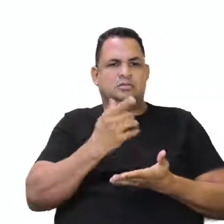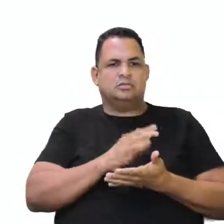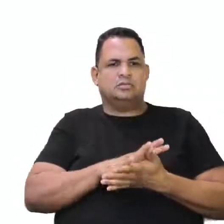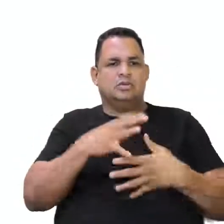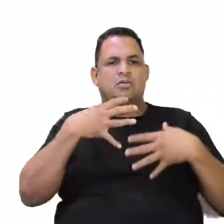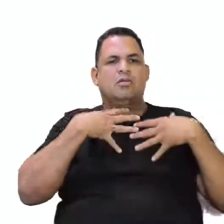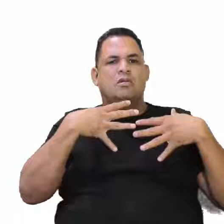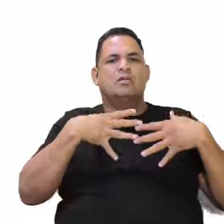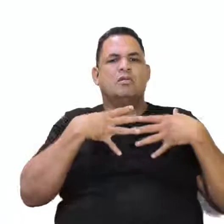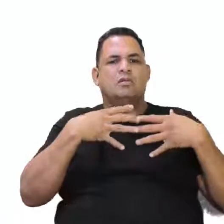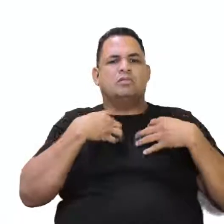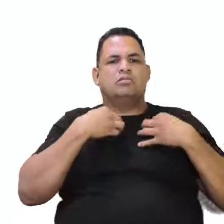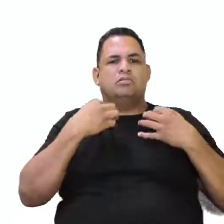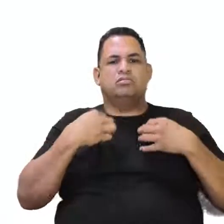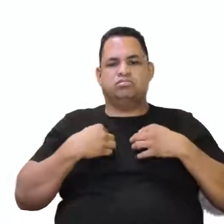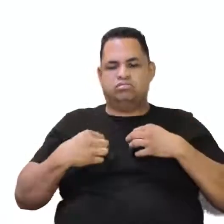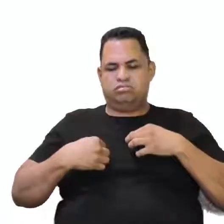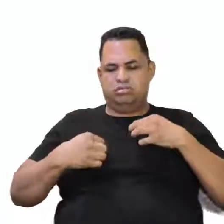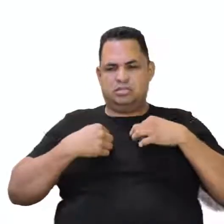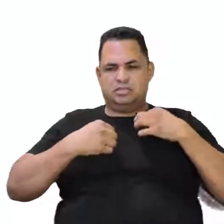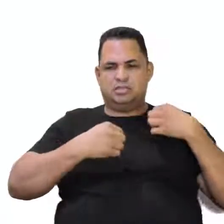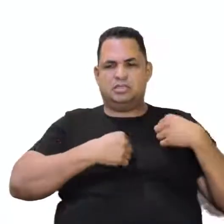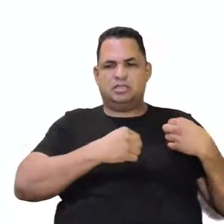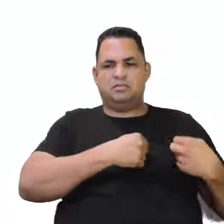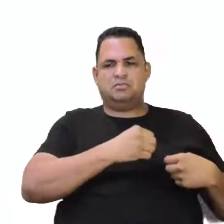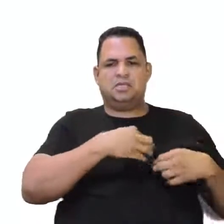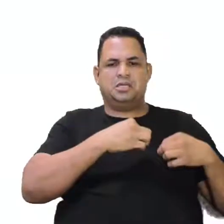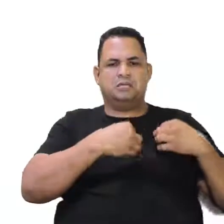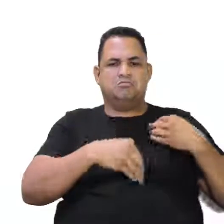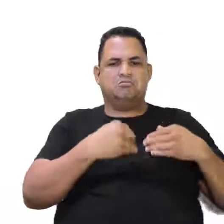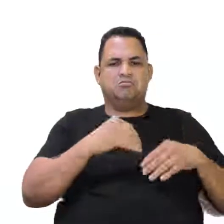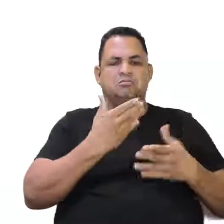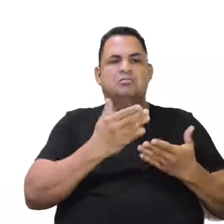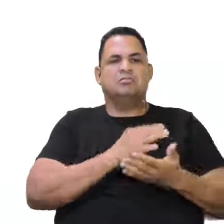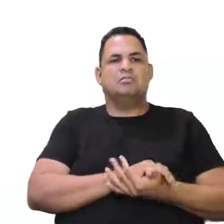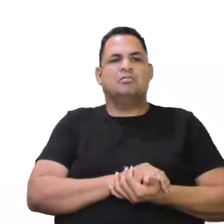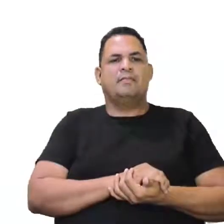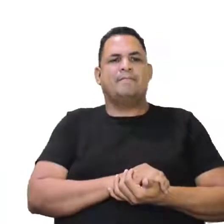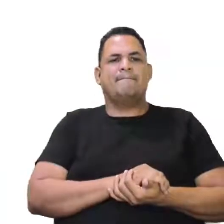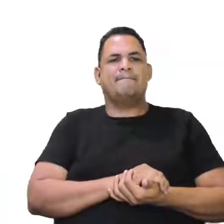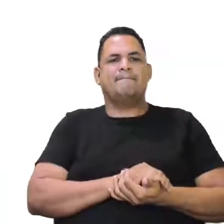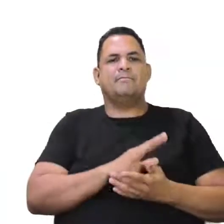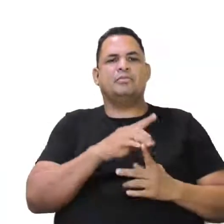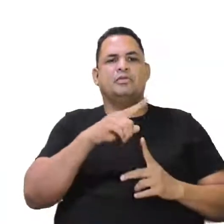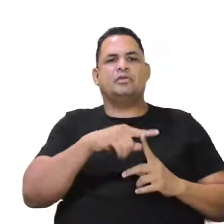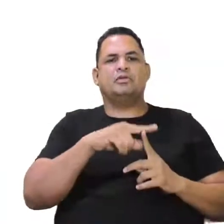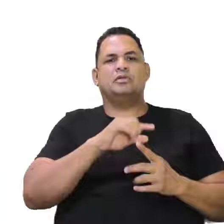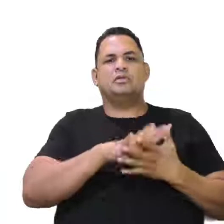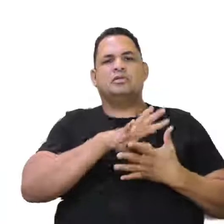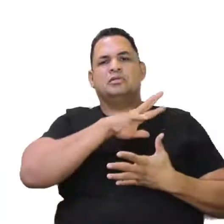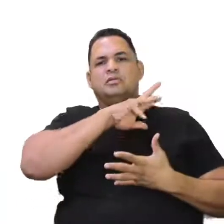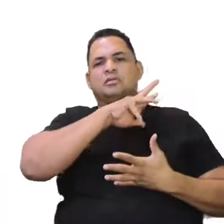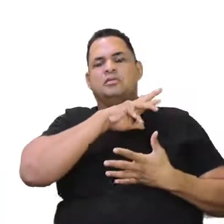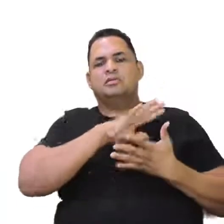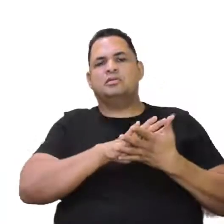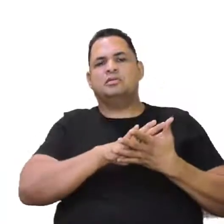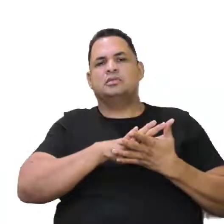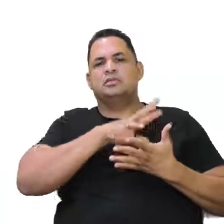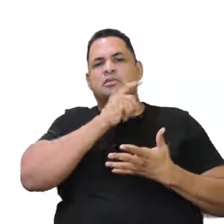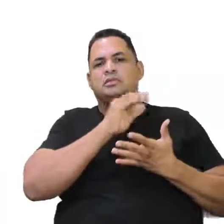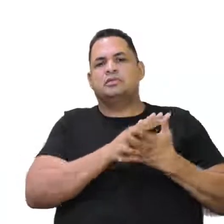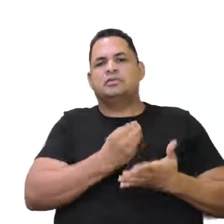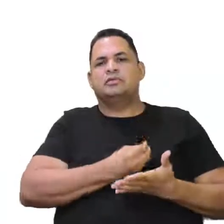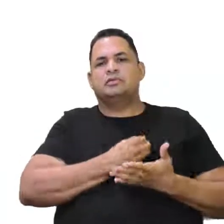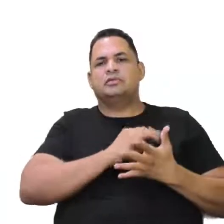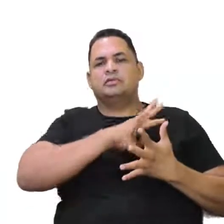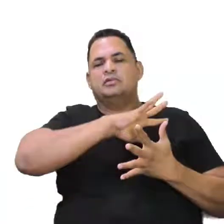tanto calor que começa a cair as peninhas dele tudinho, tá? As espécies de animais que vivem na